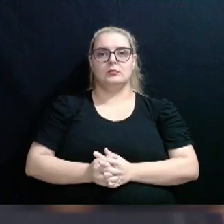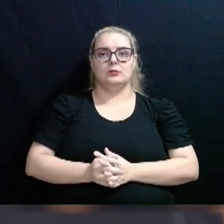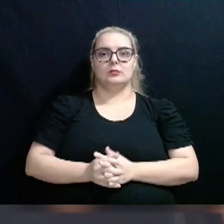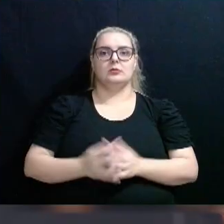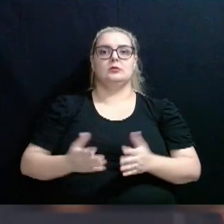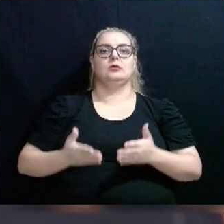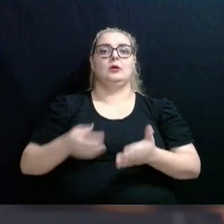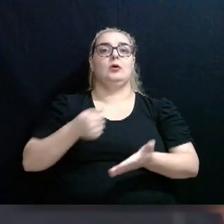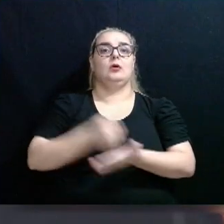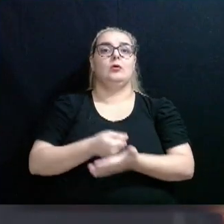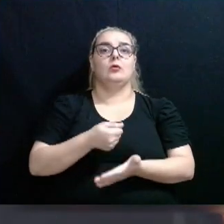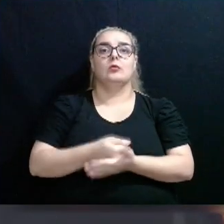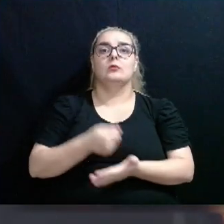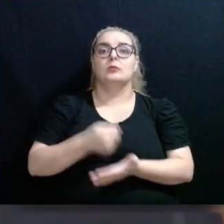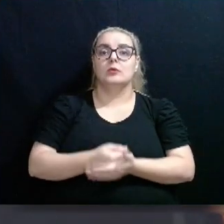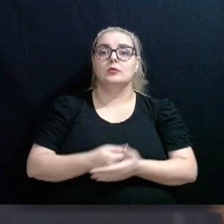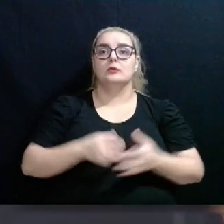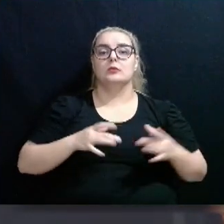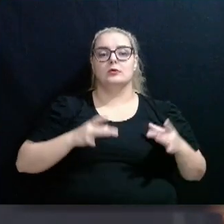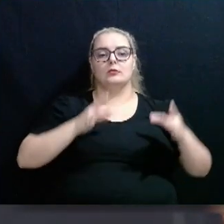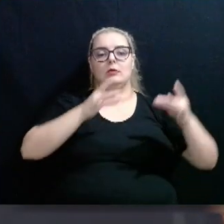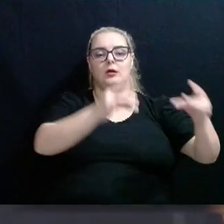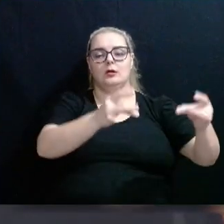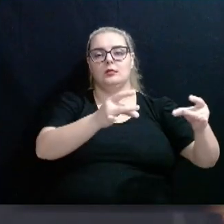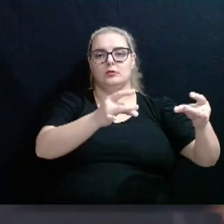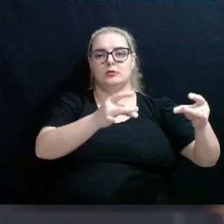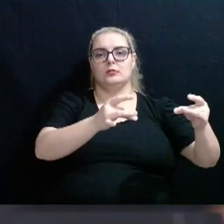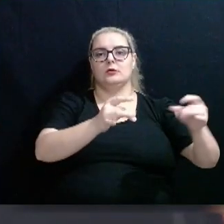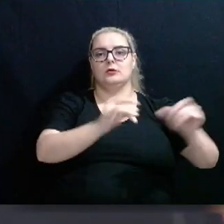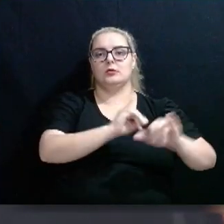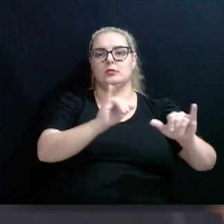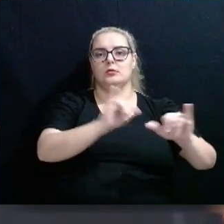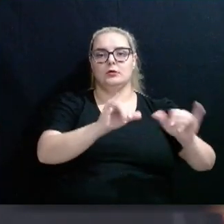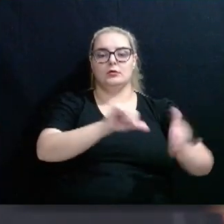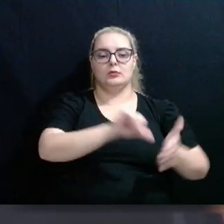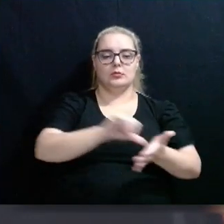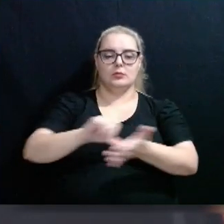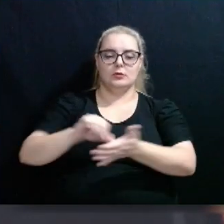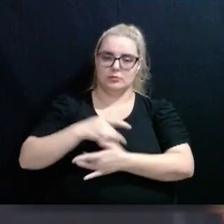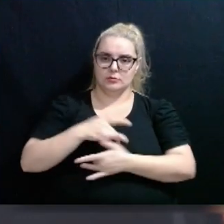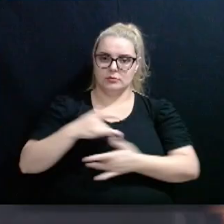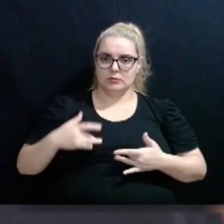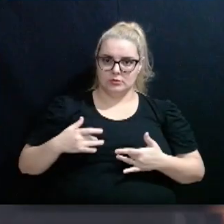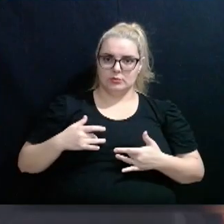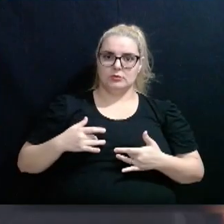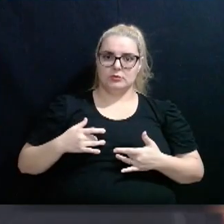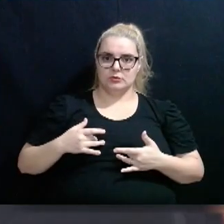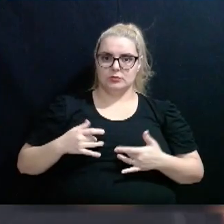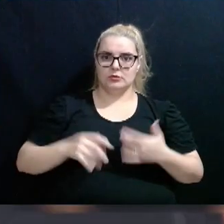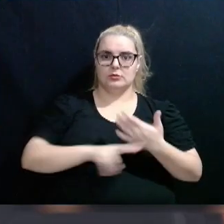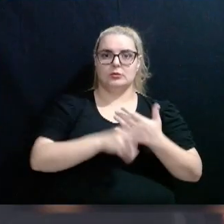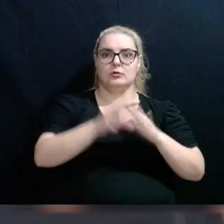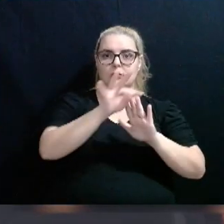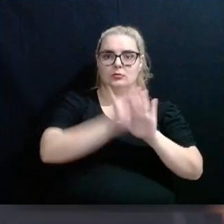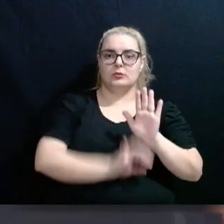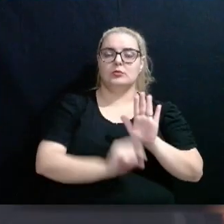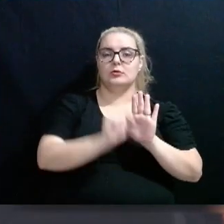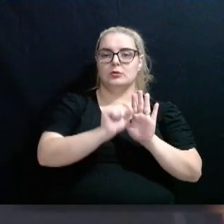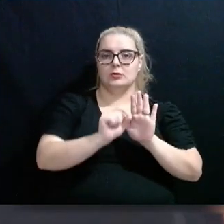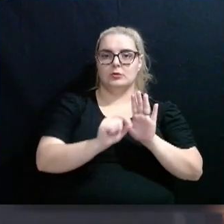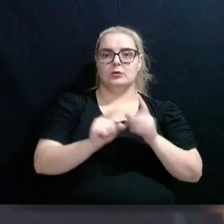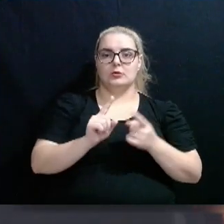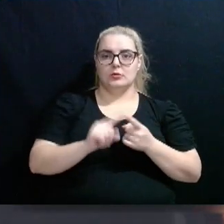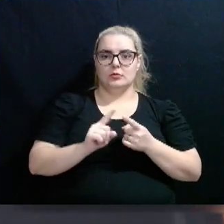obrigatoriedade de afixação de cartazes nas unidades de saúde com os seguintes dizeres: 1. Aborto